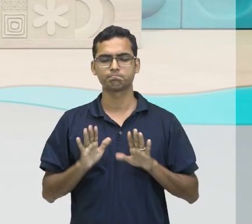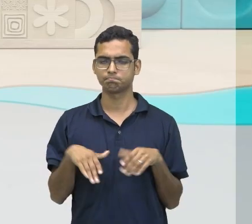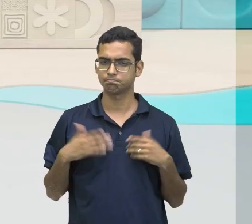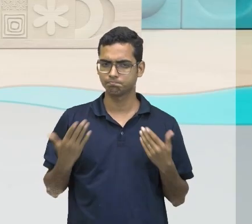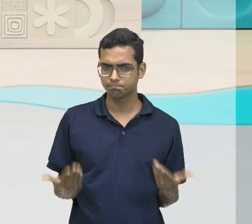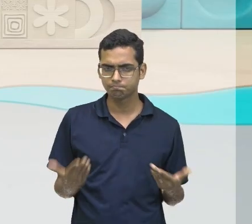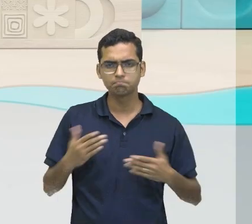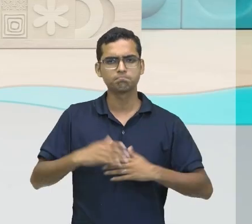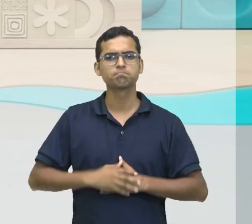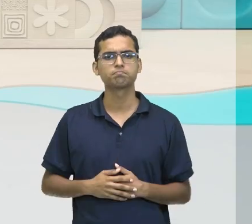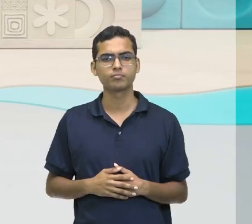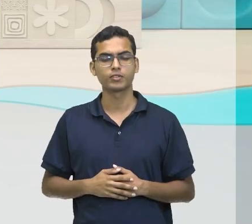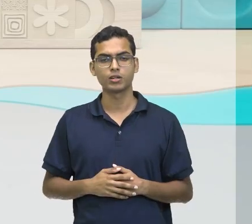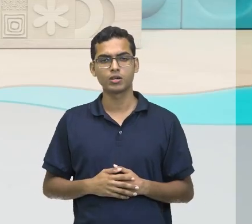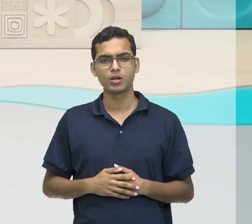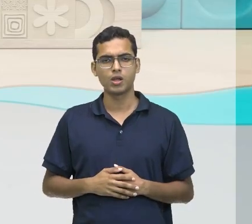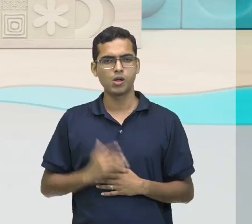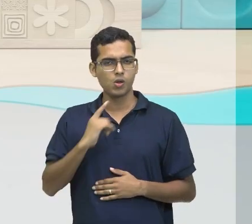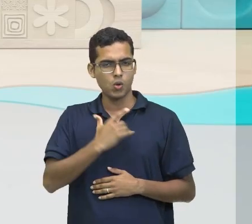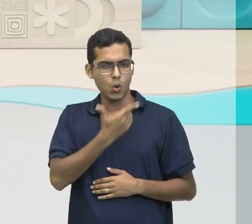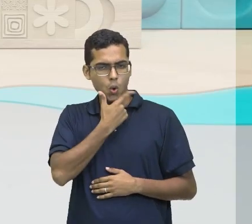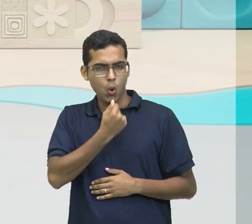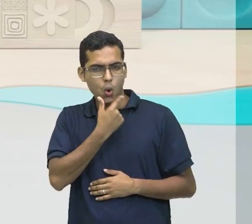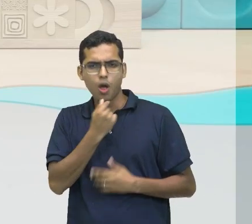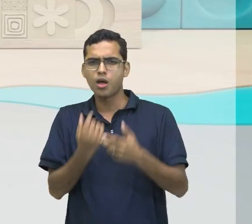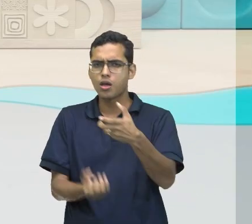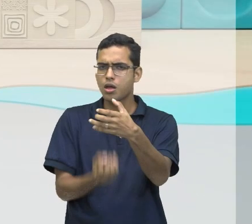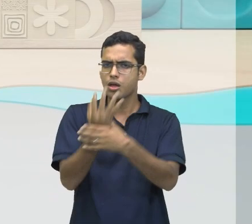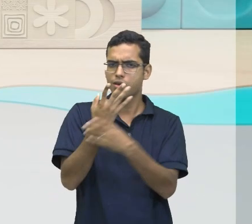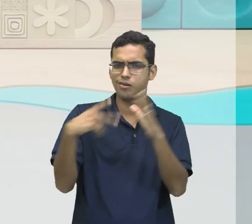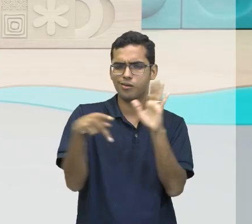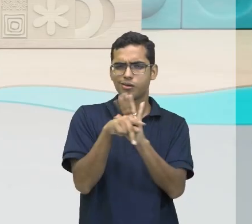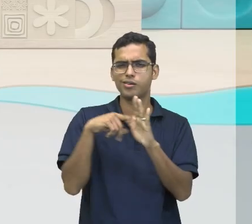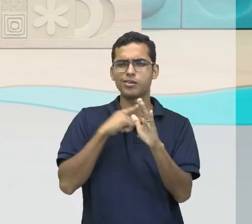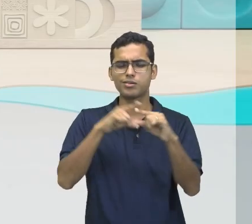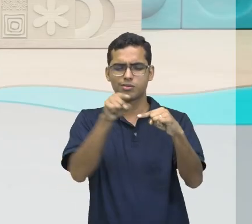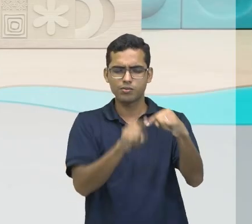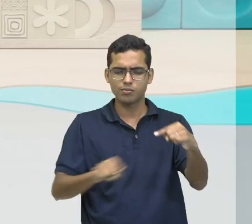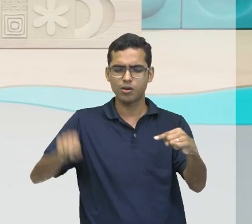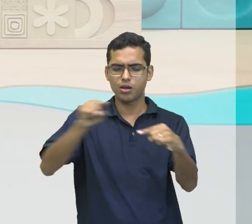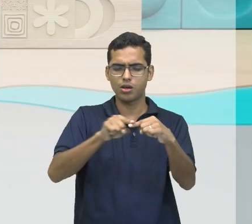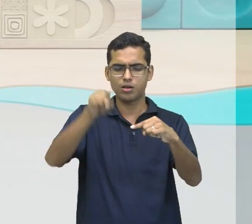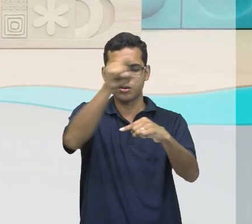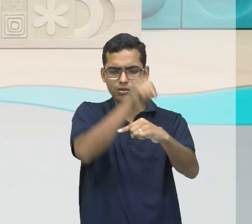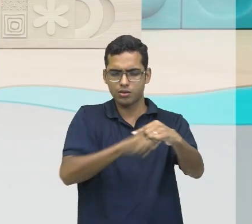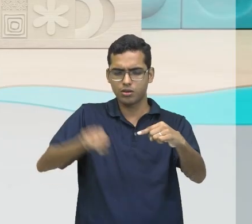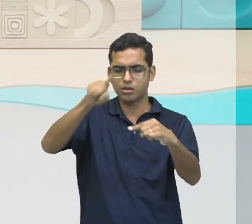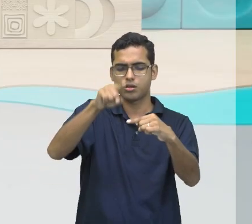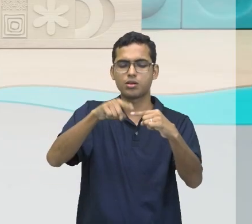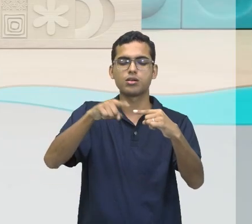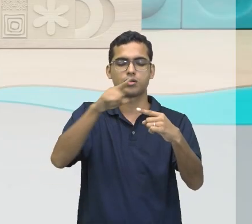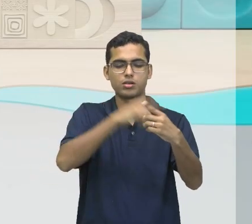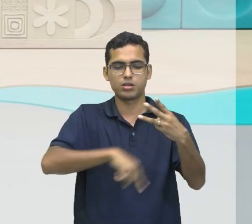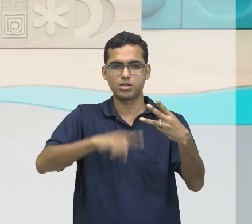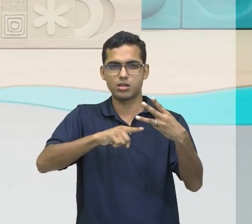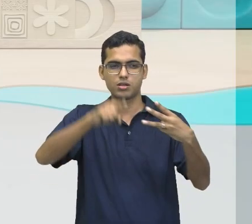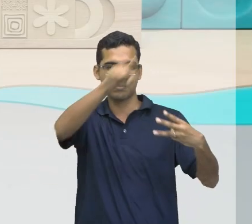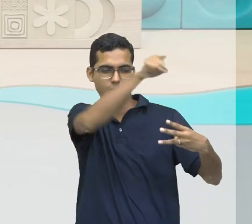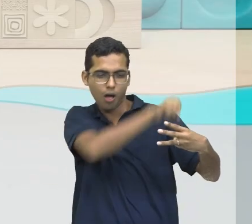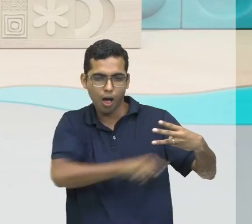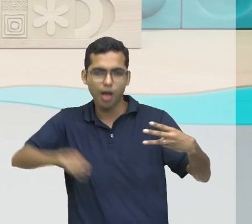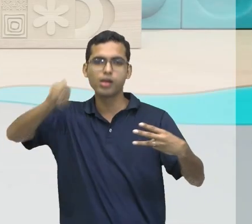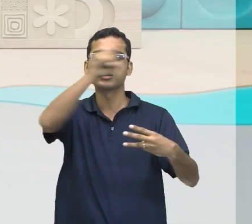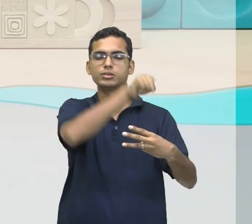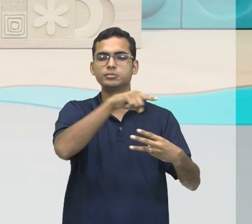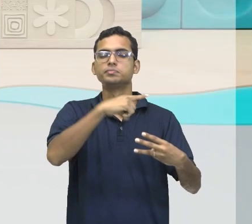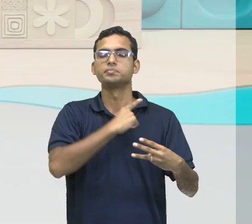né, desenvolvido por esse linguista, o Castro, ele determina, então, como que é a língua inglesa. Tem o Inner Circle, países que falam a